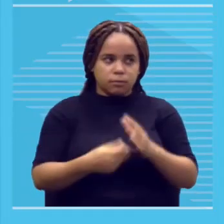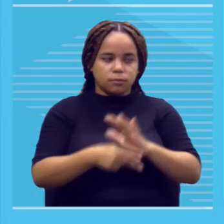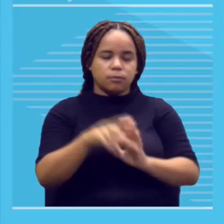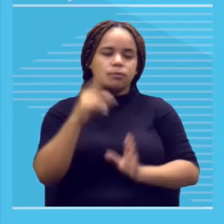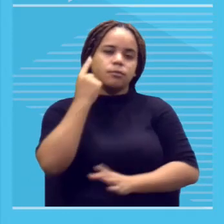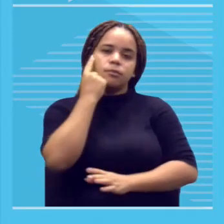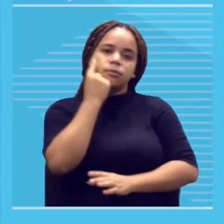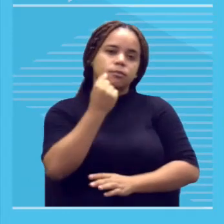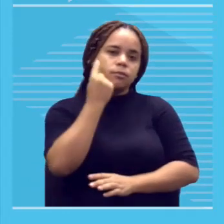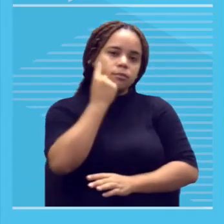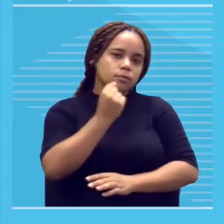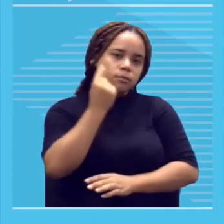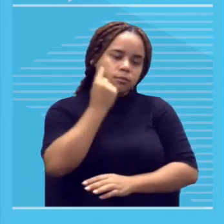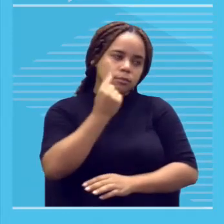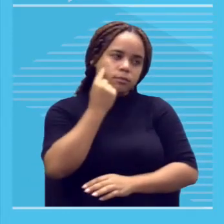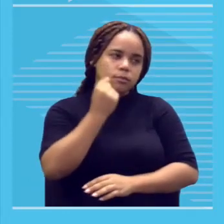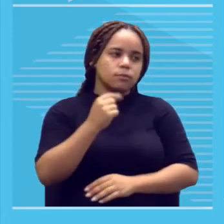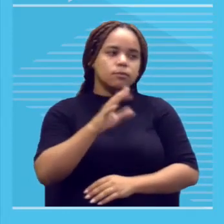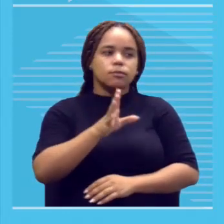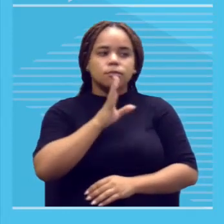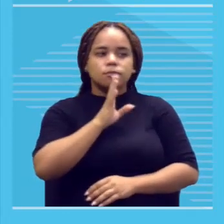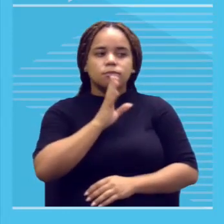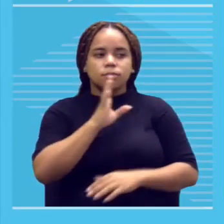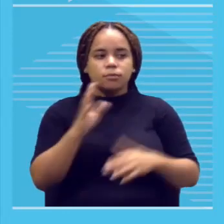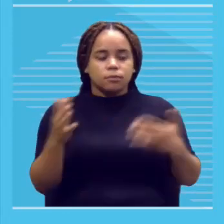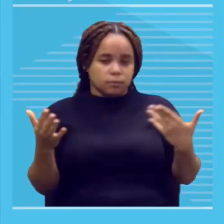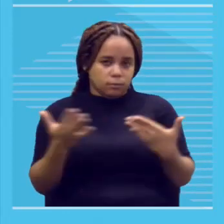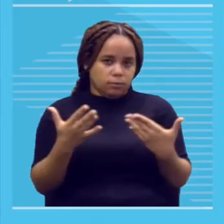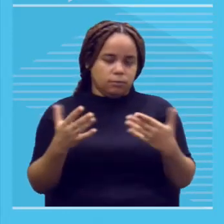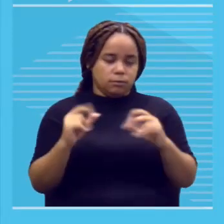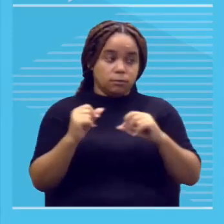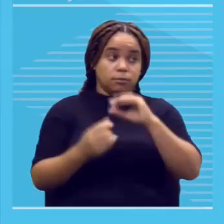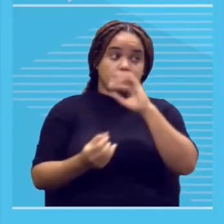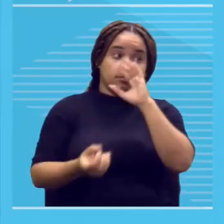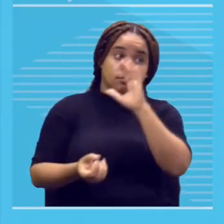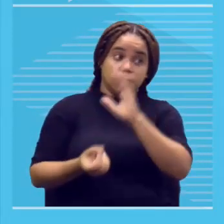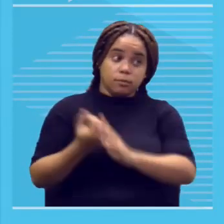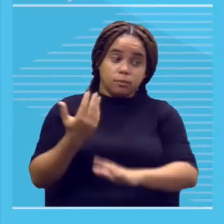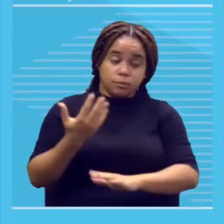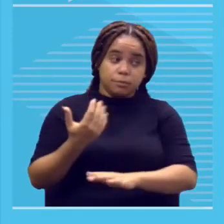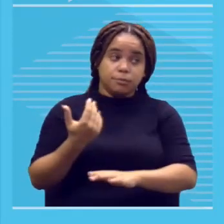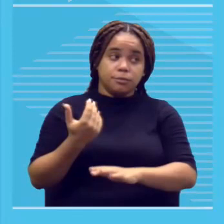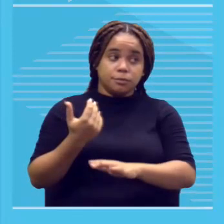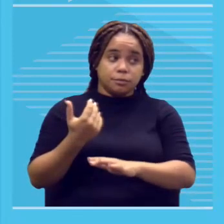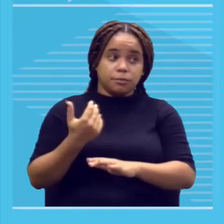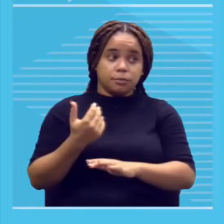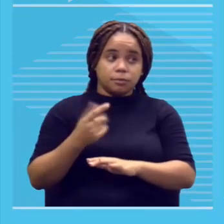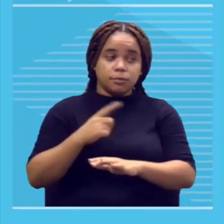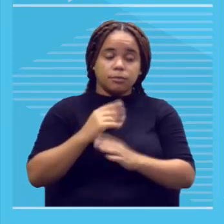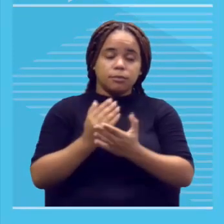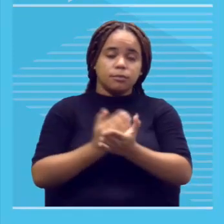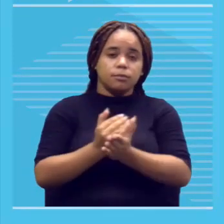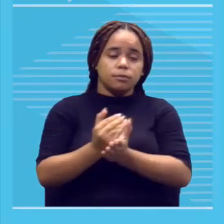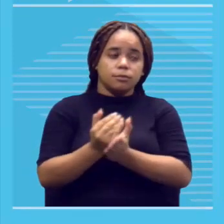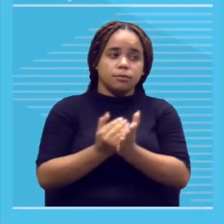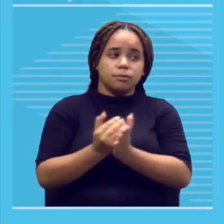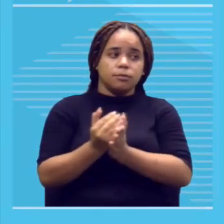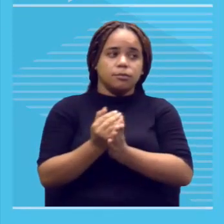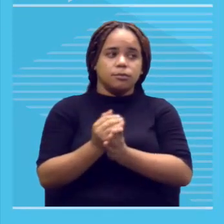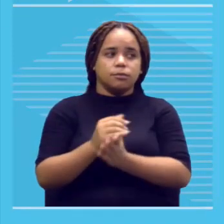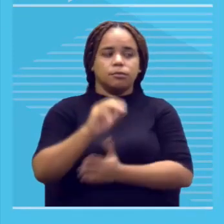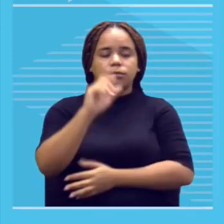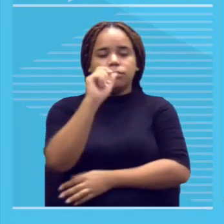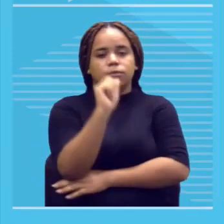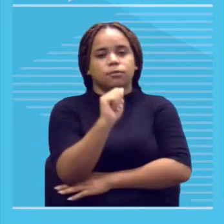Que nós conhecemos na atualidade bom foi fundado teve seu início em